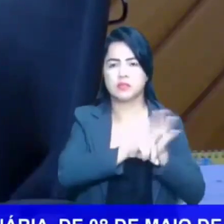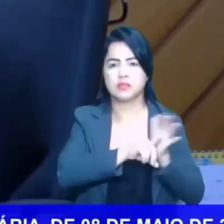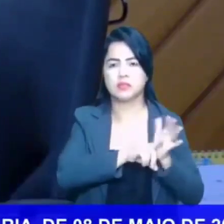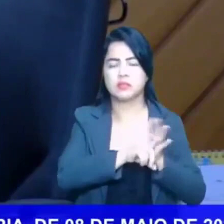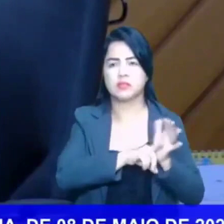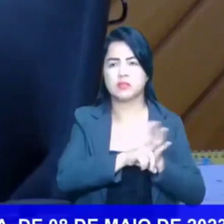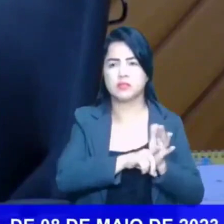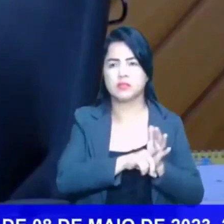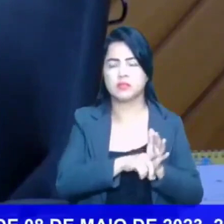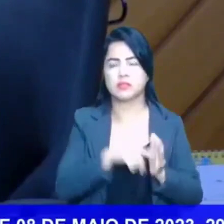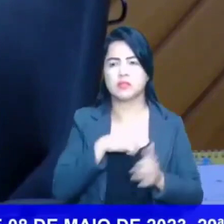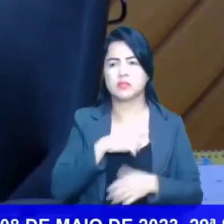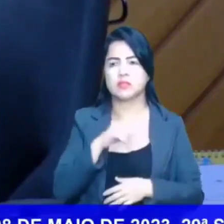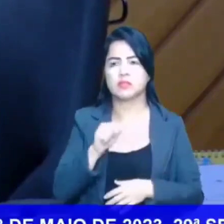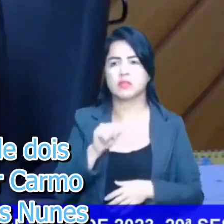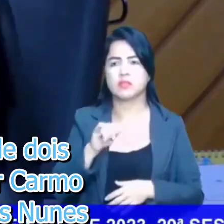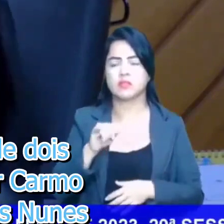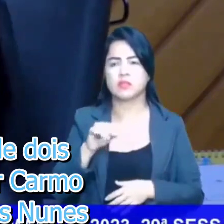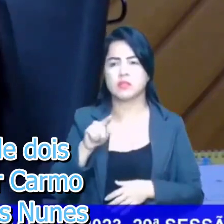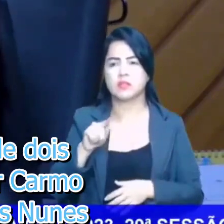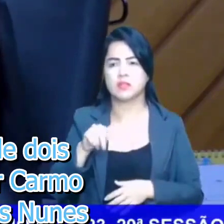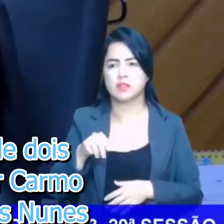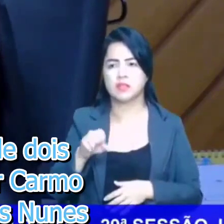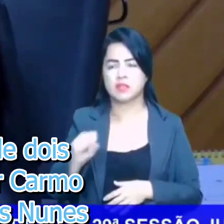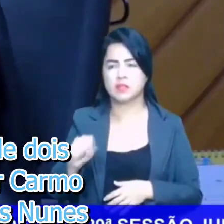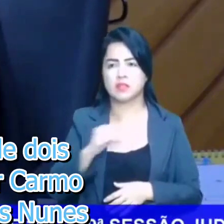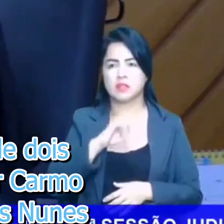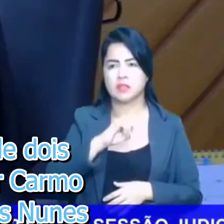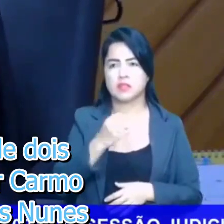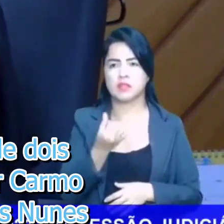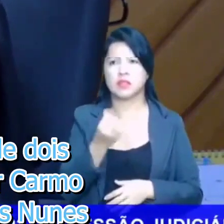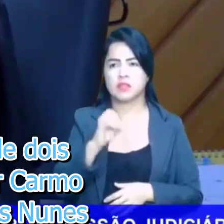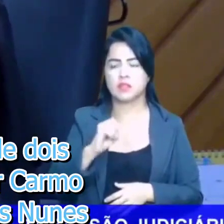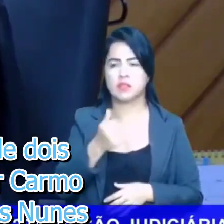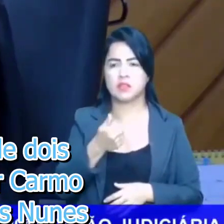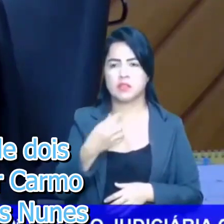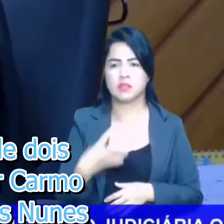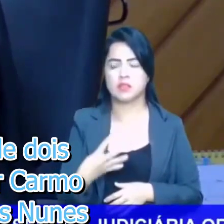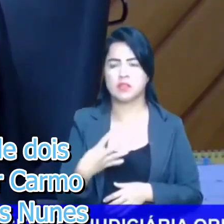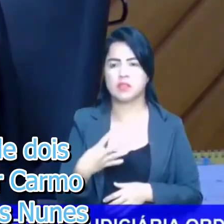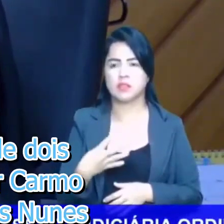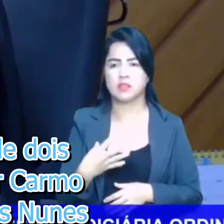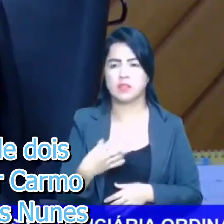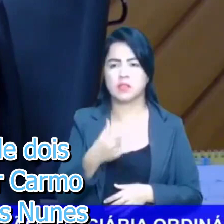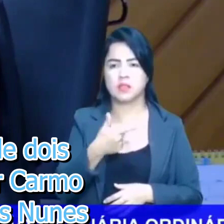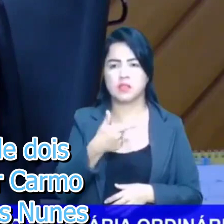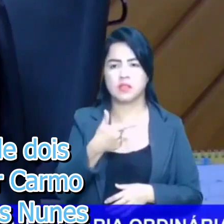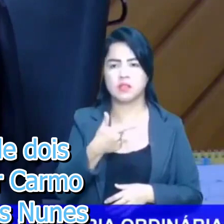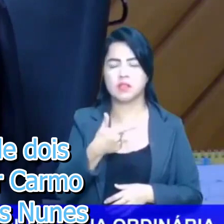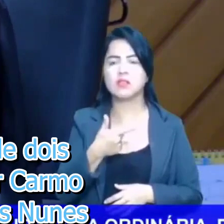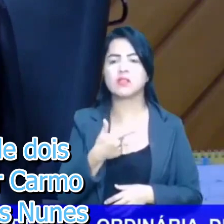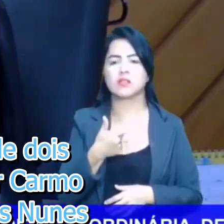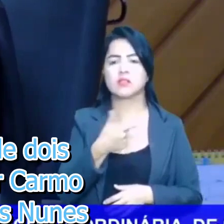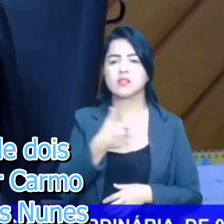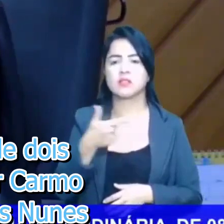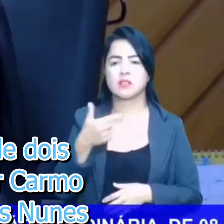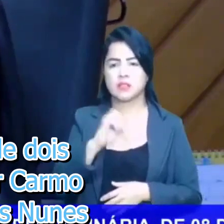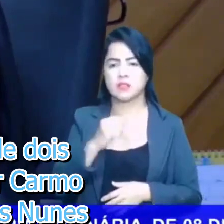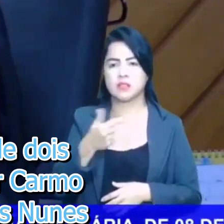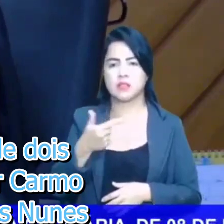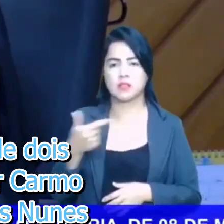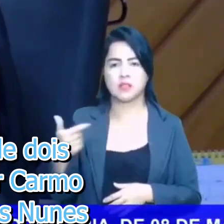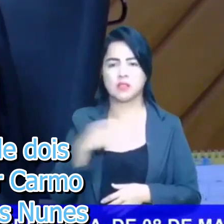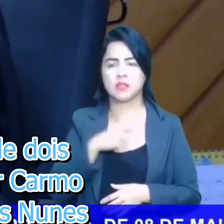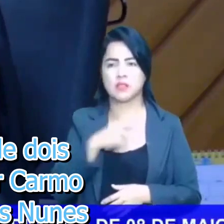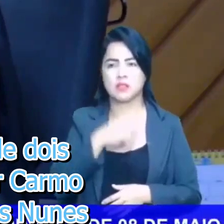judicial eleitoral, uma AIGE, número 060-1454 de 2022. O relator é o ilustre desembargador Carmo